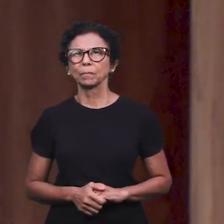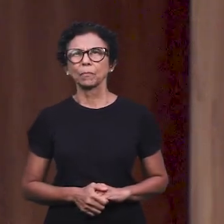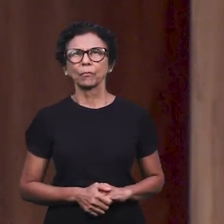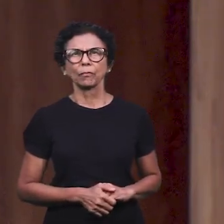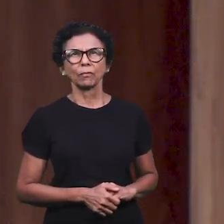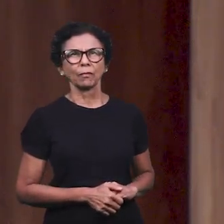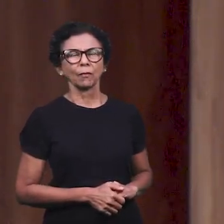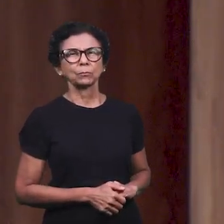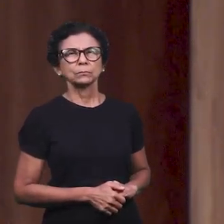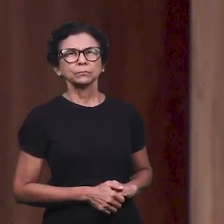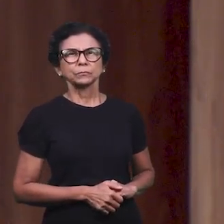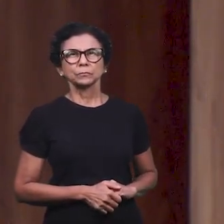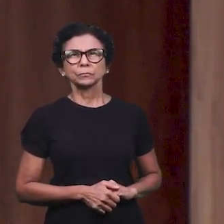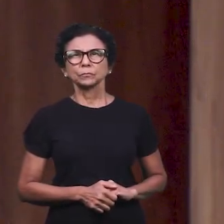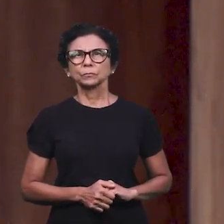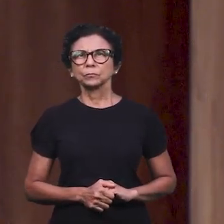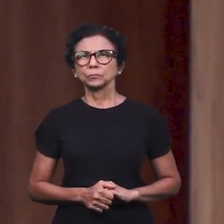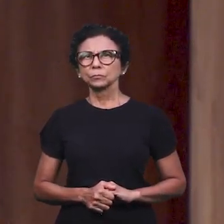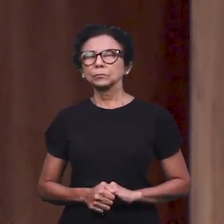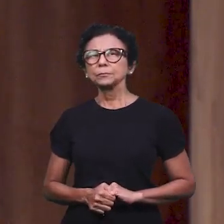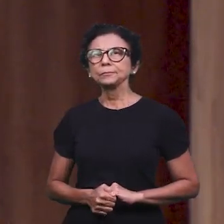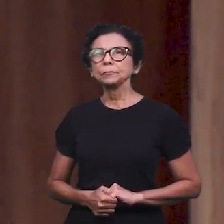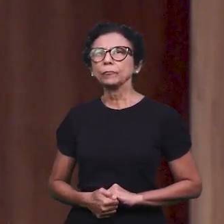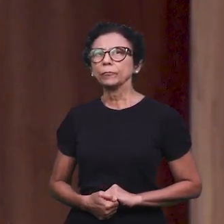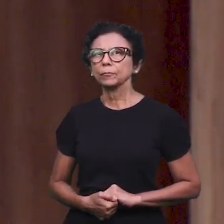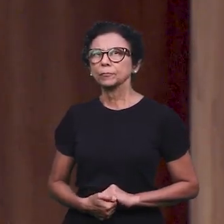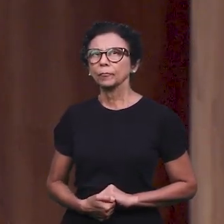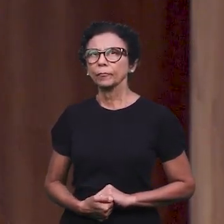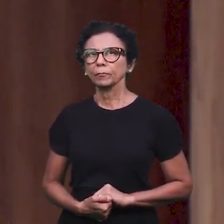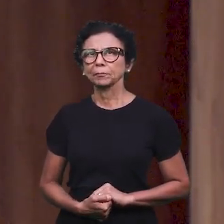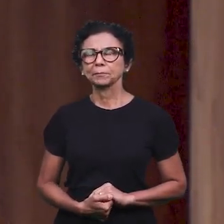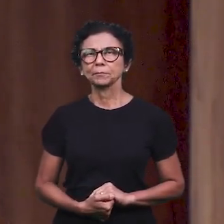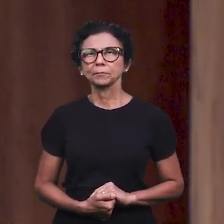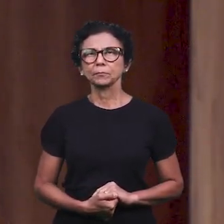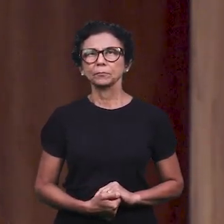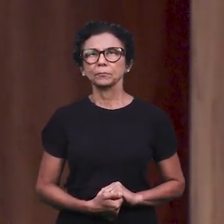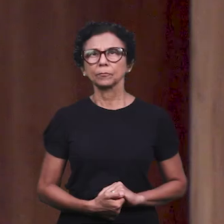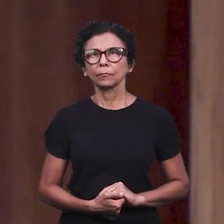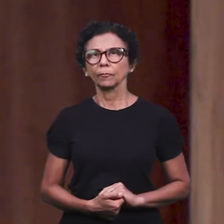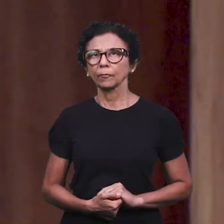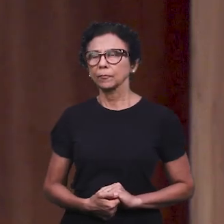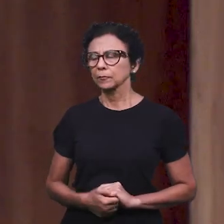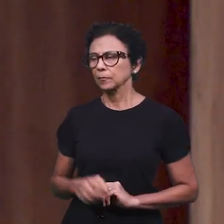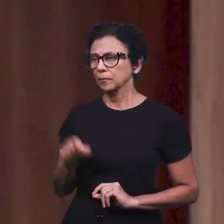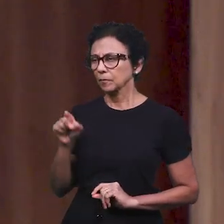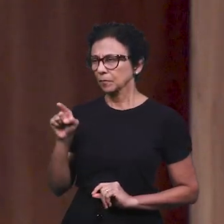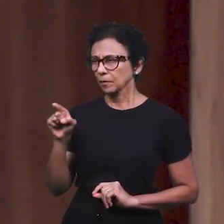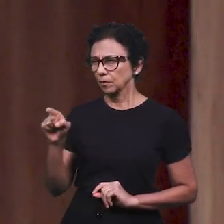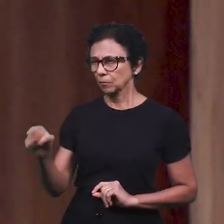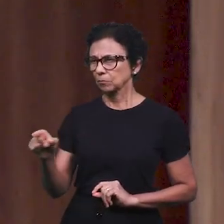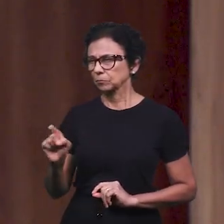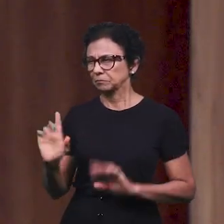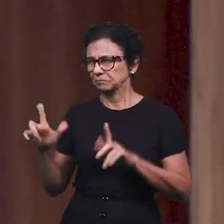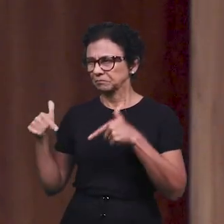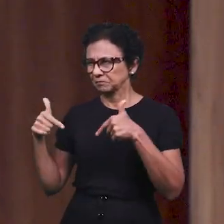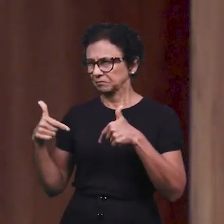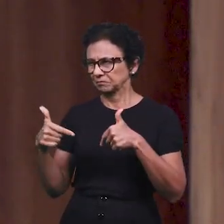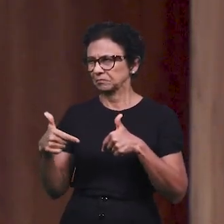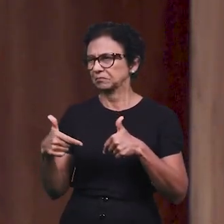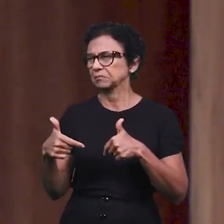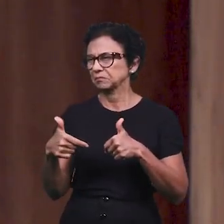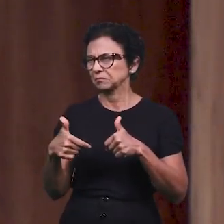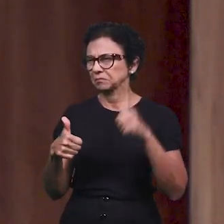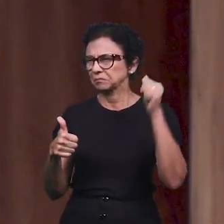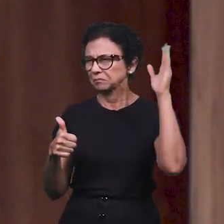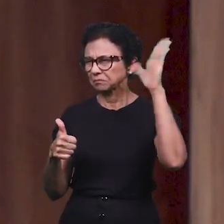pela mão do Senhor, pela mão de Deus, mas Sim. Era uma operação maligna na vida de Jesus. E Jesus vai dar aquela